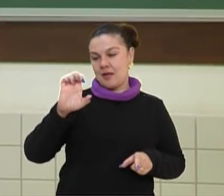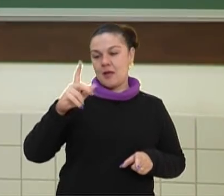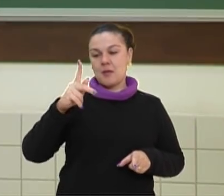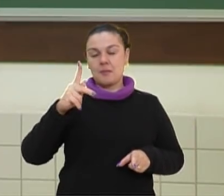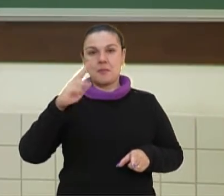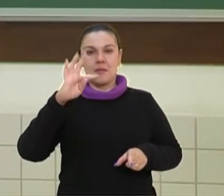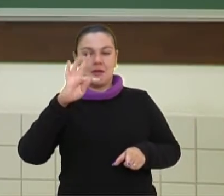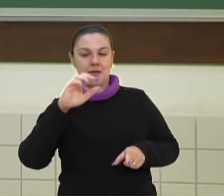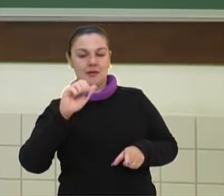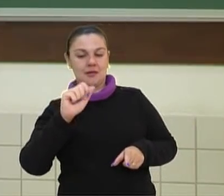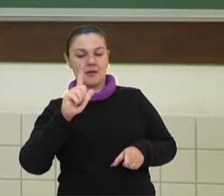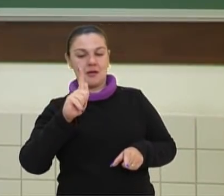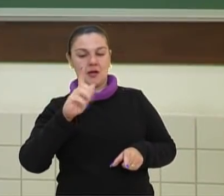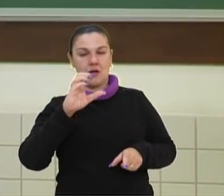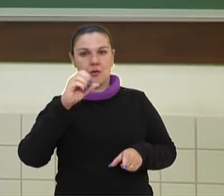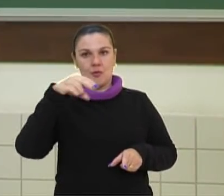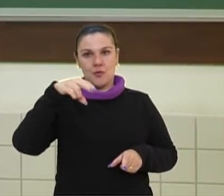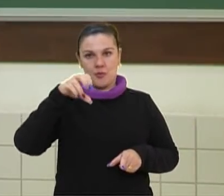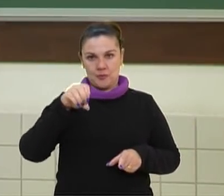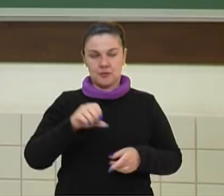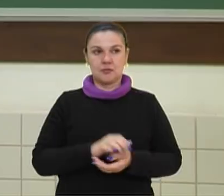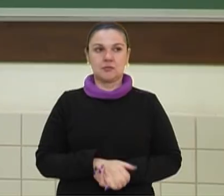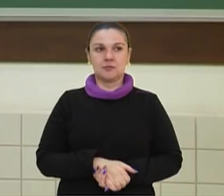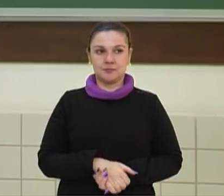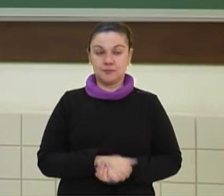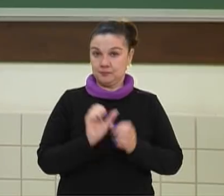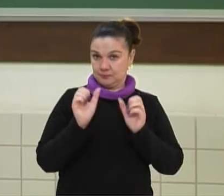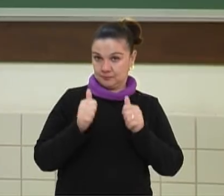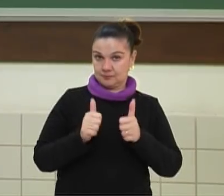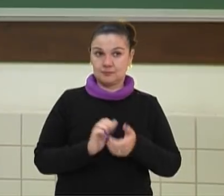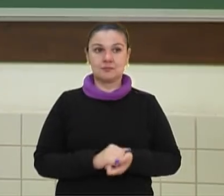Heptágono, tá bom? Não esqueço, 7 lados, heptágono.